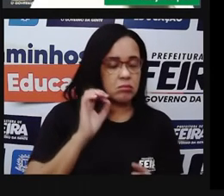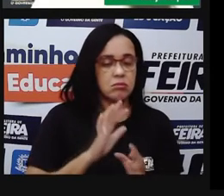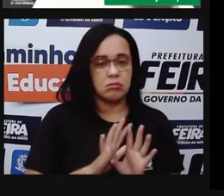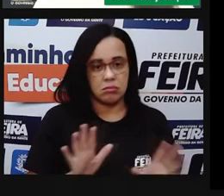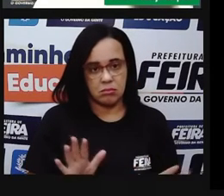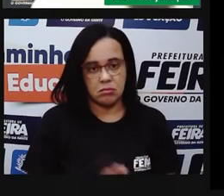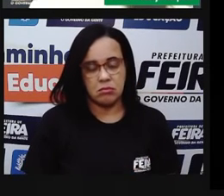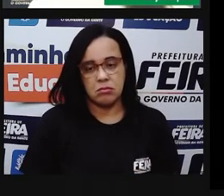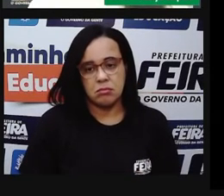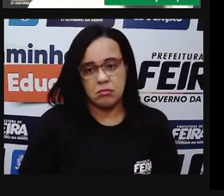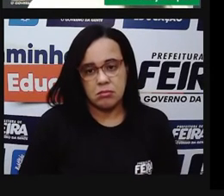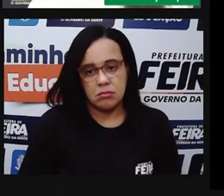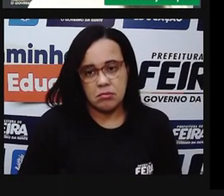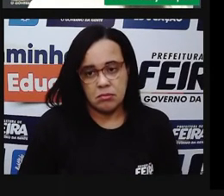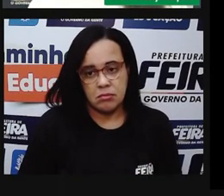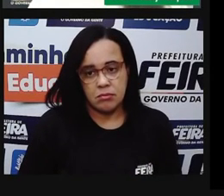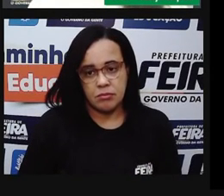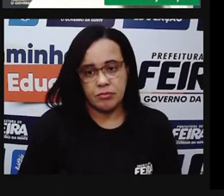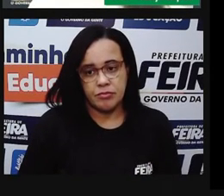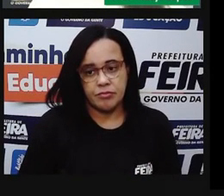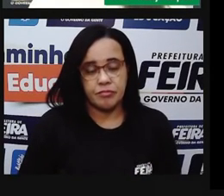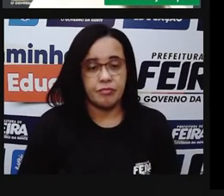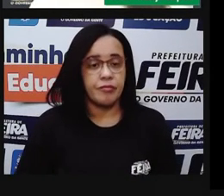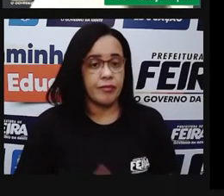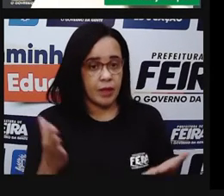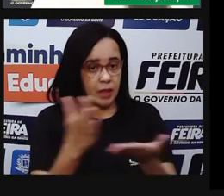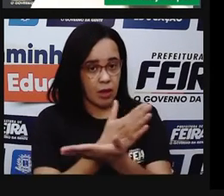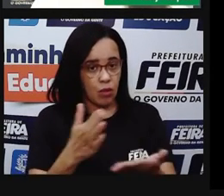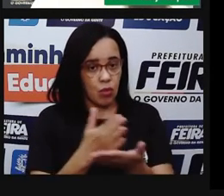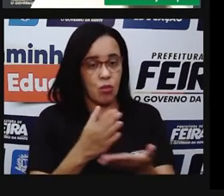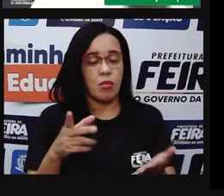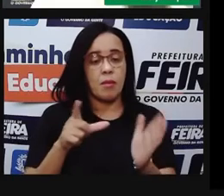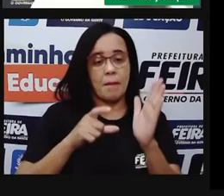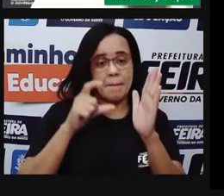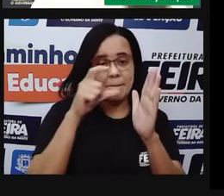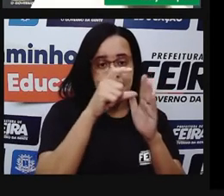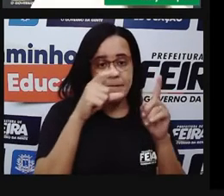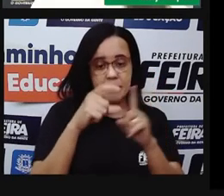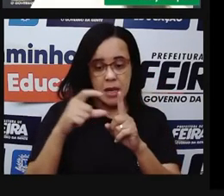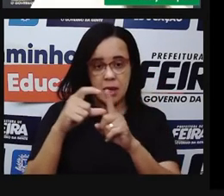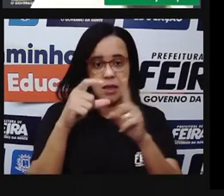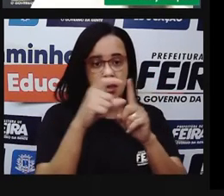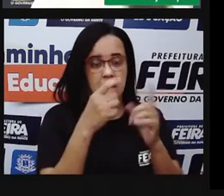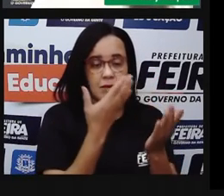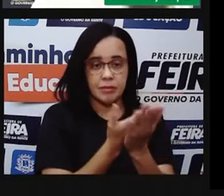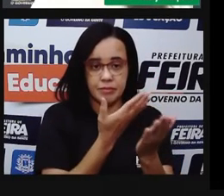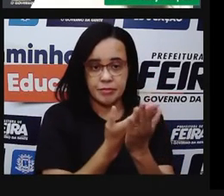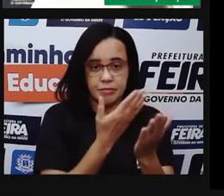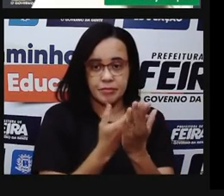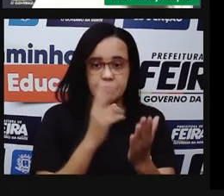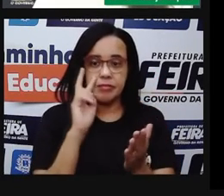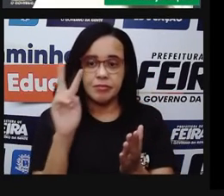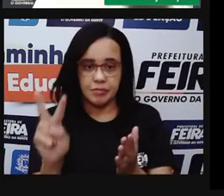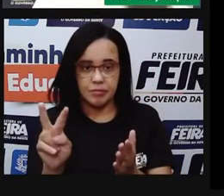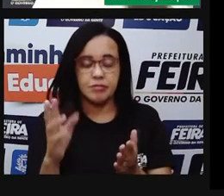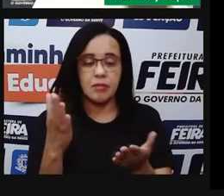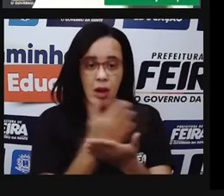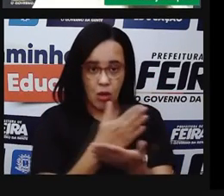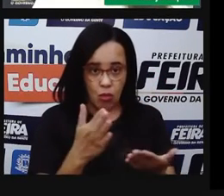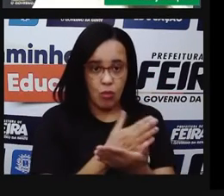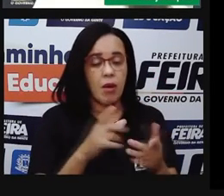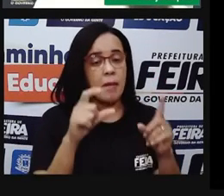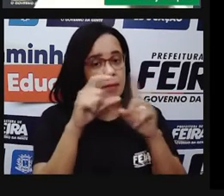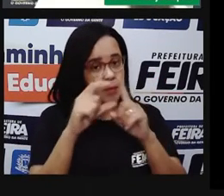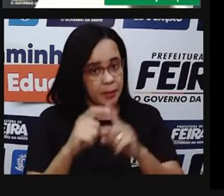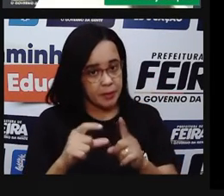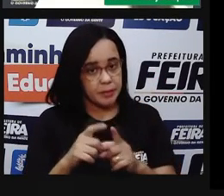Algumas palavras que nós estudamos anterior, olha, gente, palhaçada, malhado, brilhante. Algumas dessas palavras têm